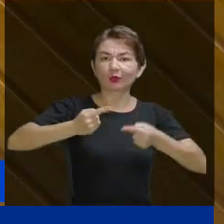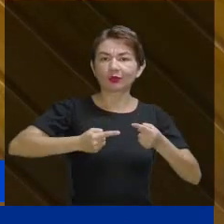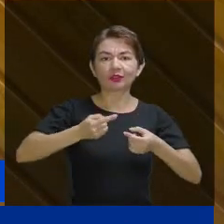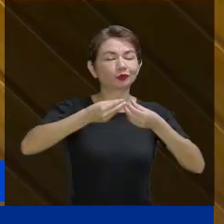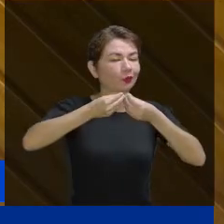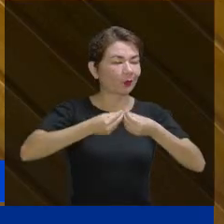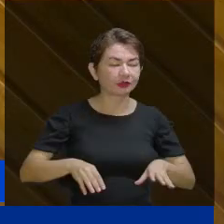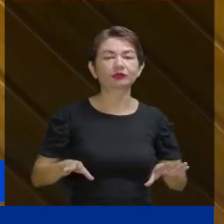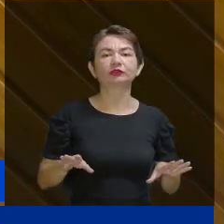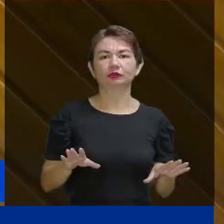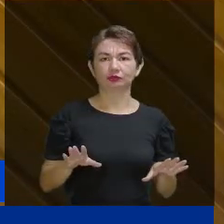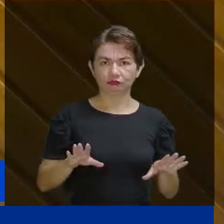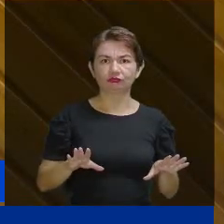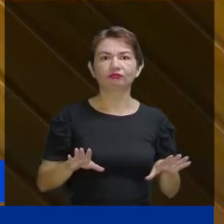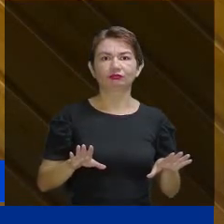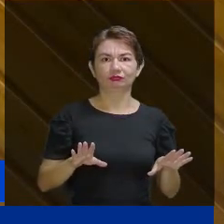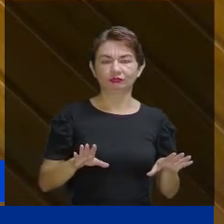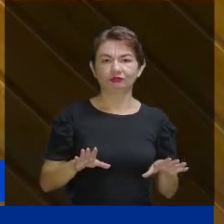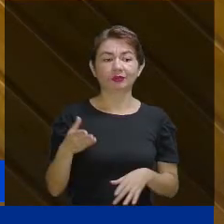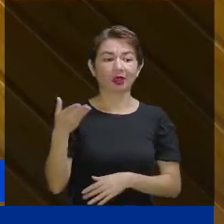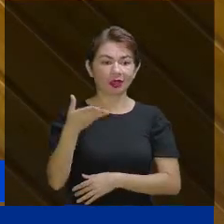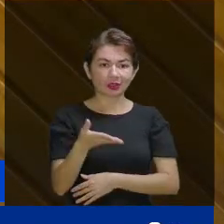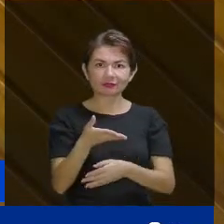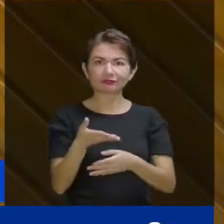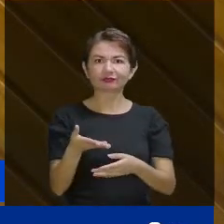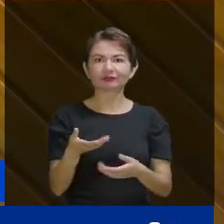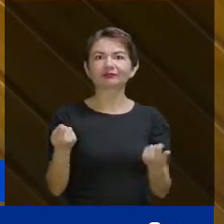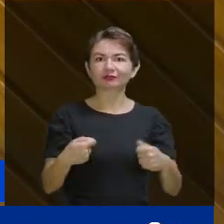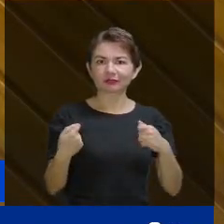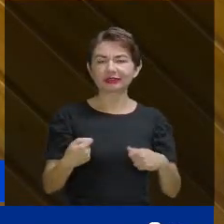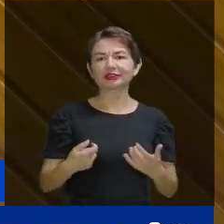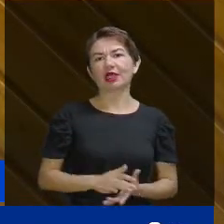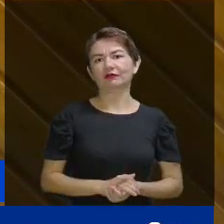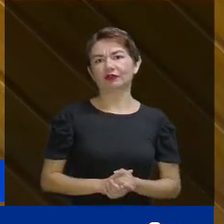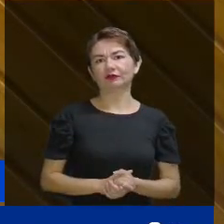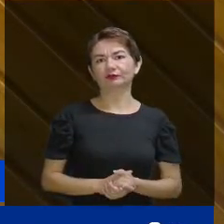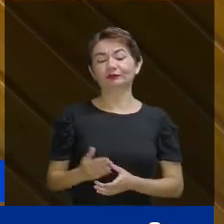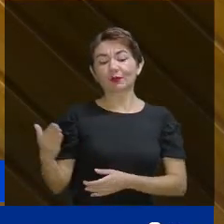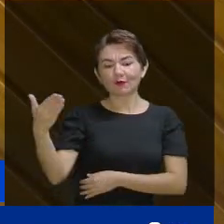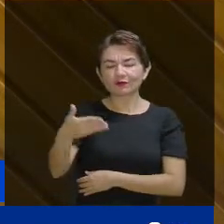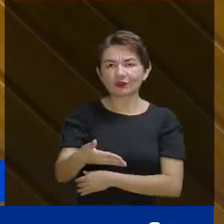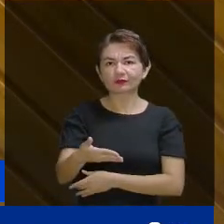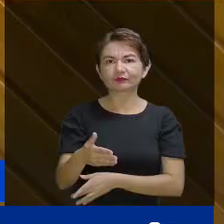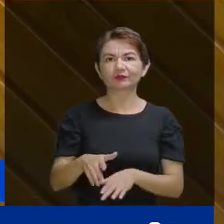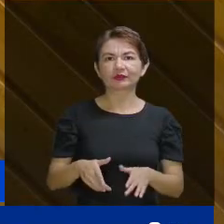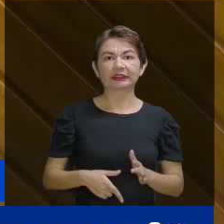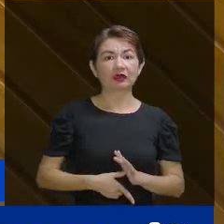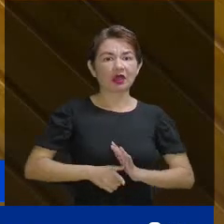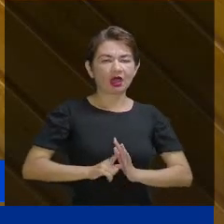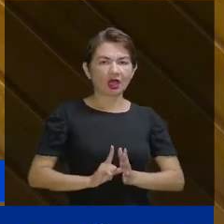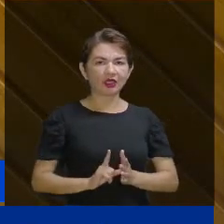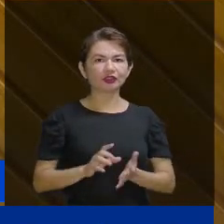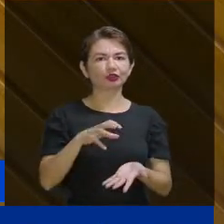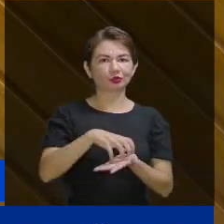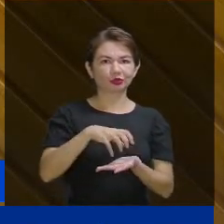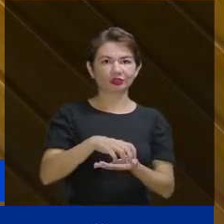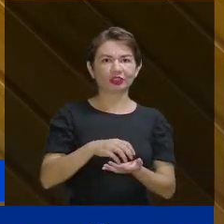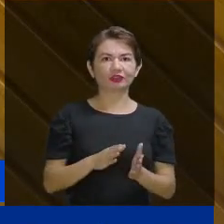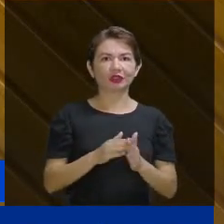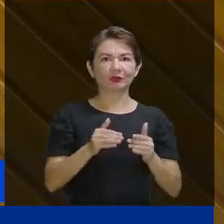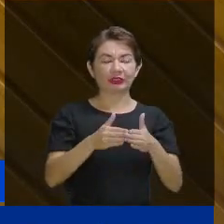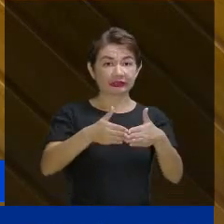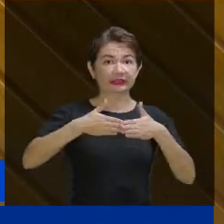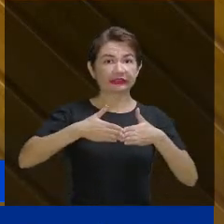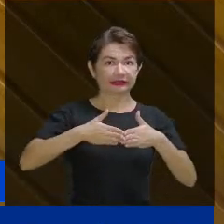prejudicada. Ela deveria estar aqui, inclusive, para poder defender os embargos. Seu Excelência, antes de entrar nesse mérito, eu até